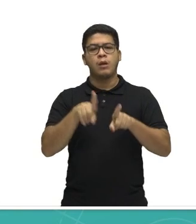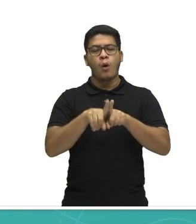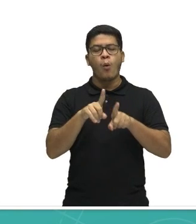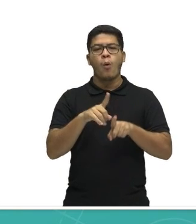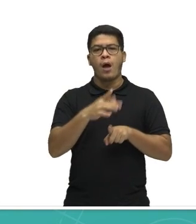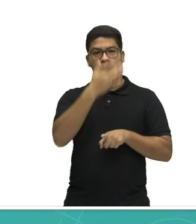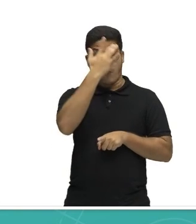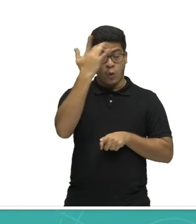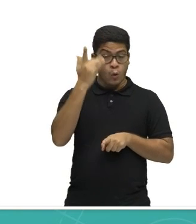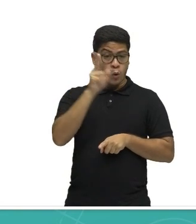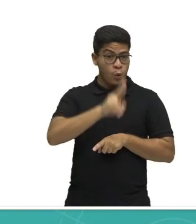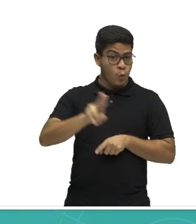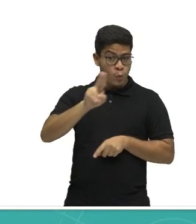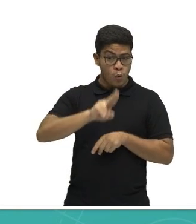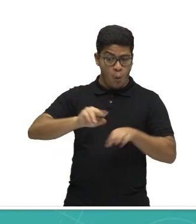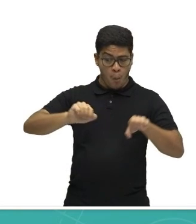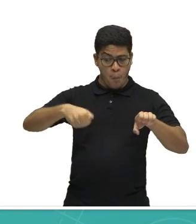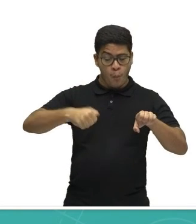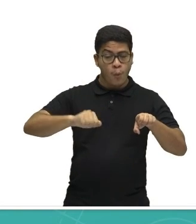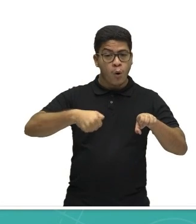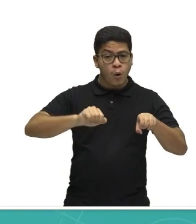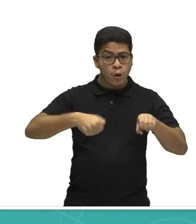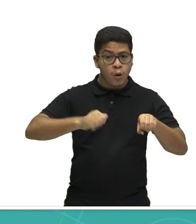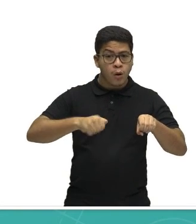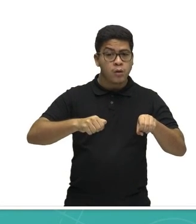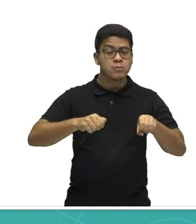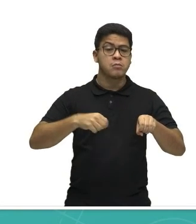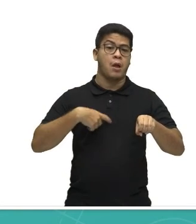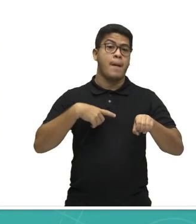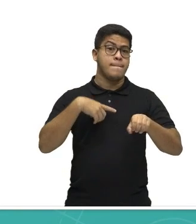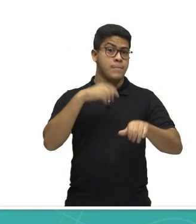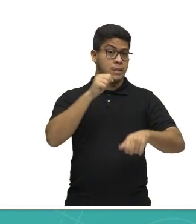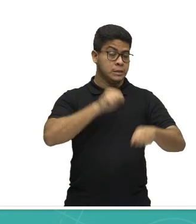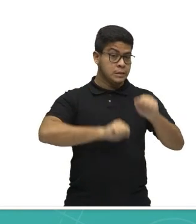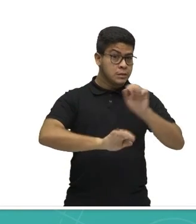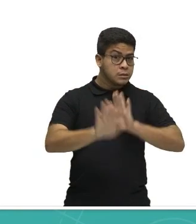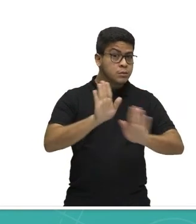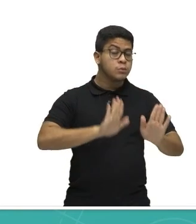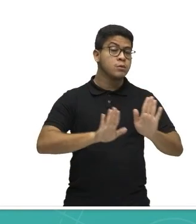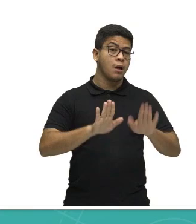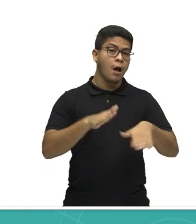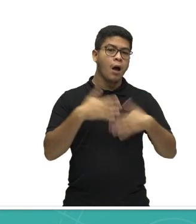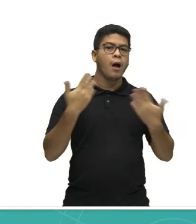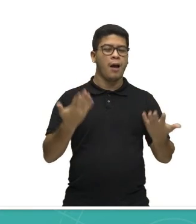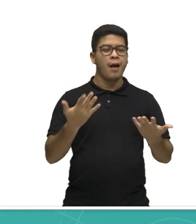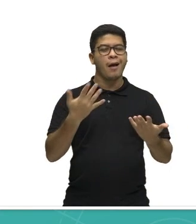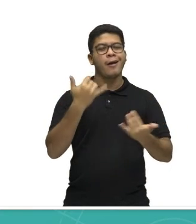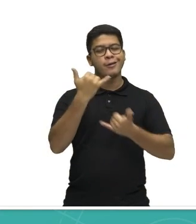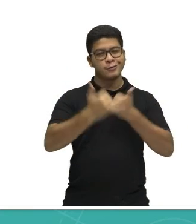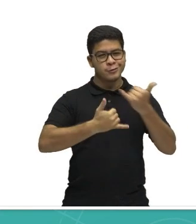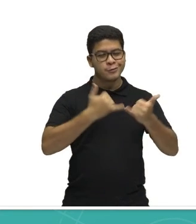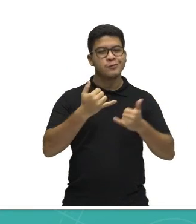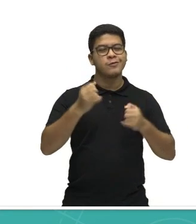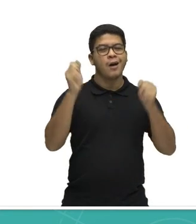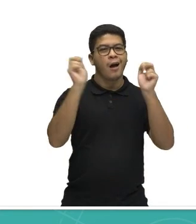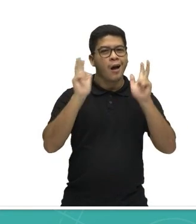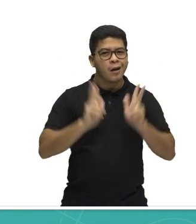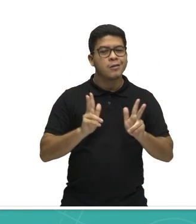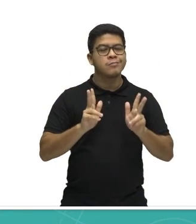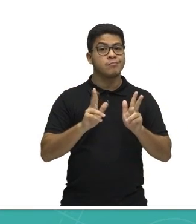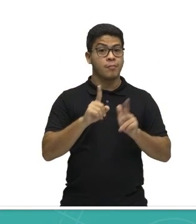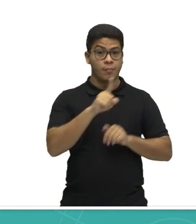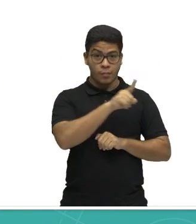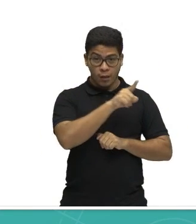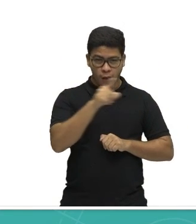essas linhas, com esses seróis. É uma brincadeira muito divertida, eu sei disso, mas vocês que gostam de soltar